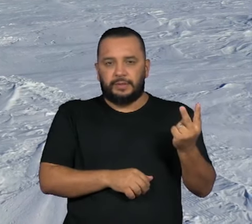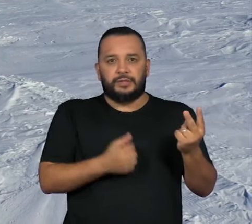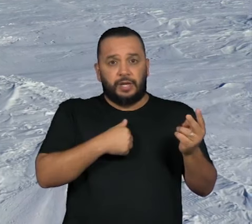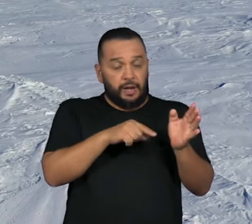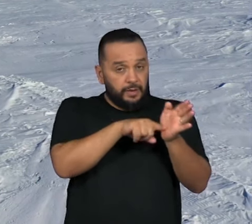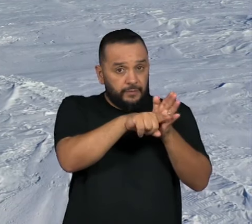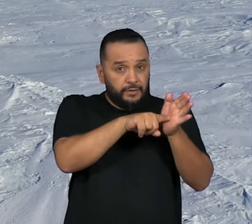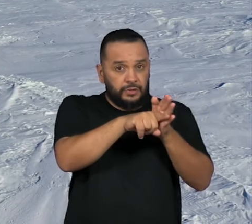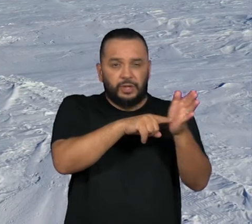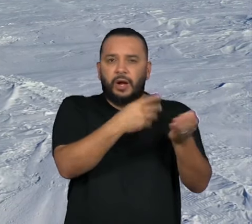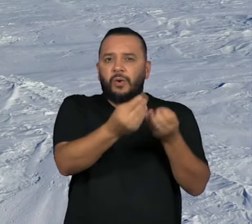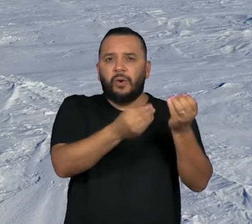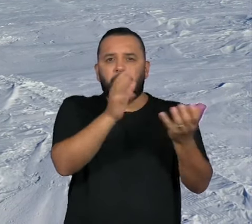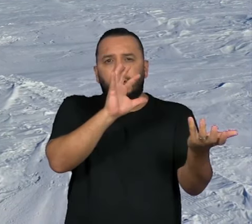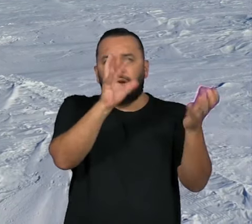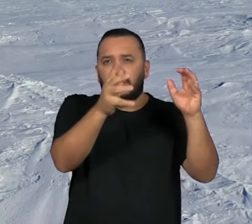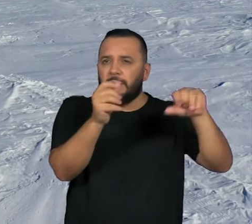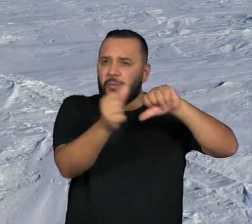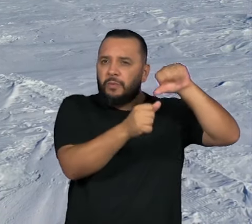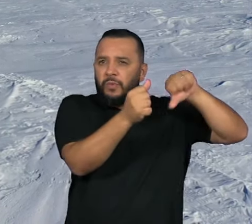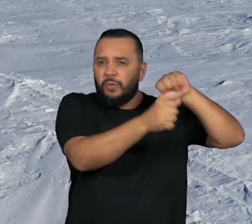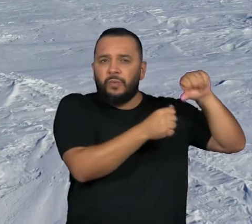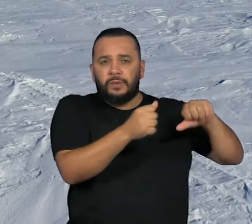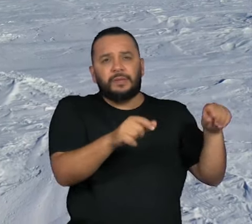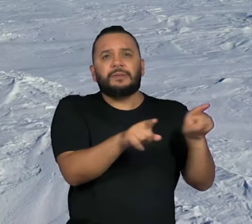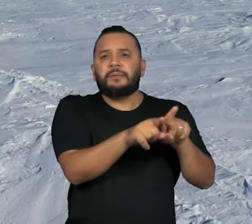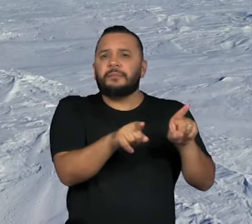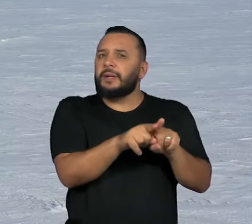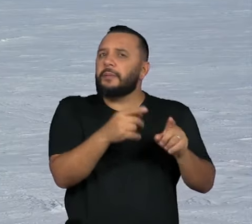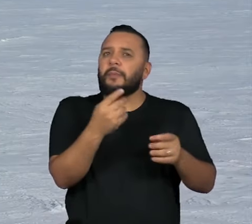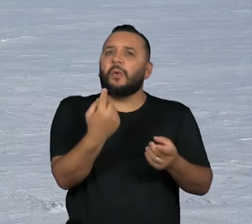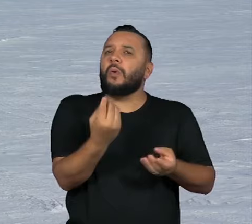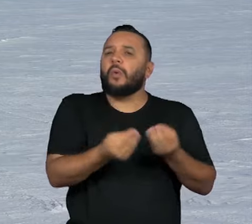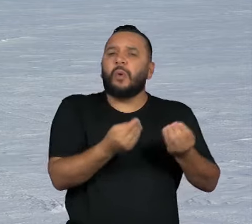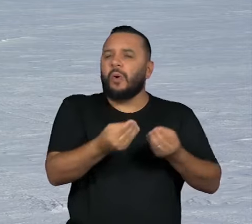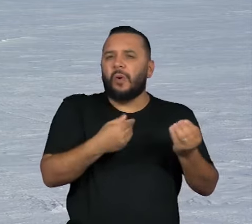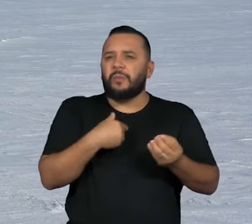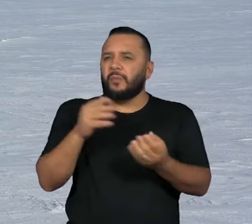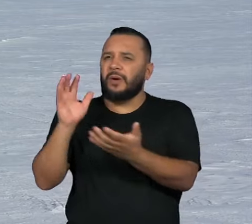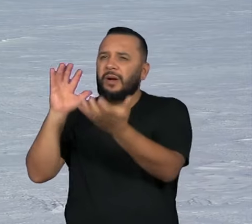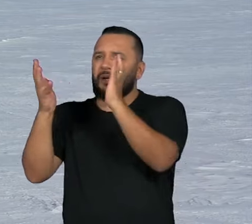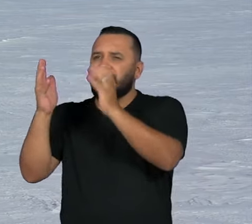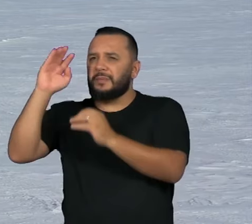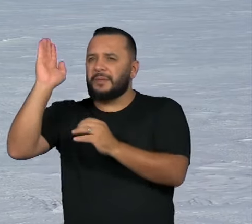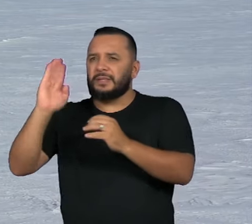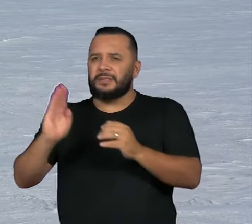mudanças climáticas e a conexão com o clima no Brasil.